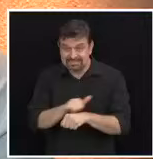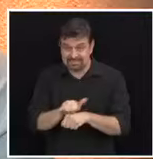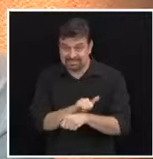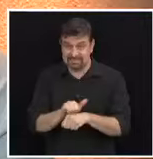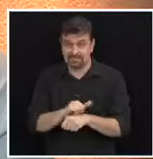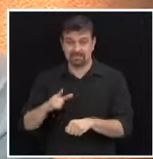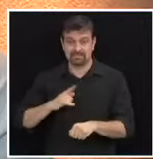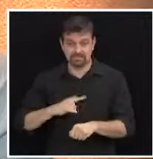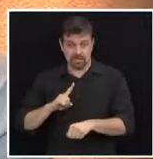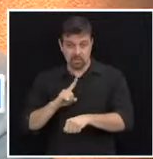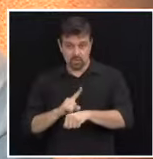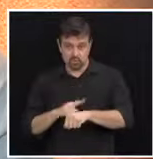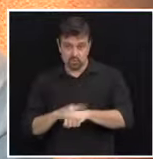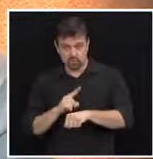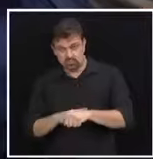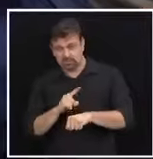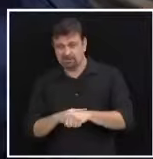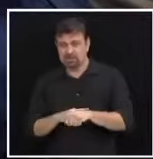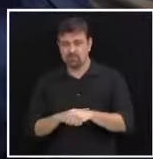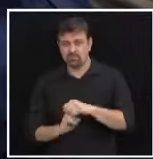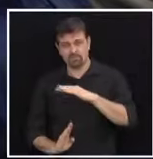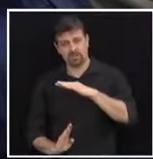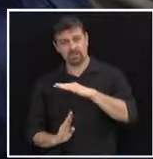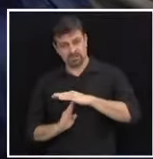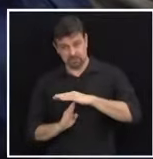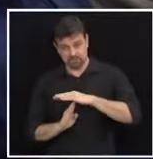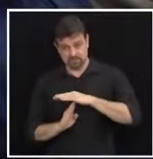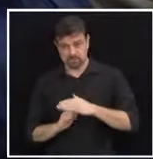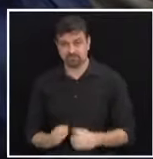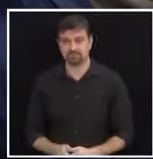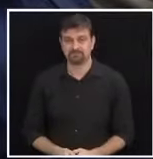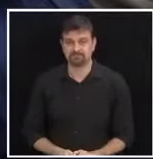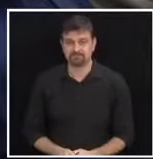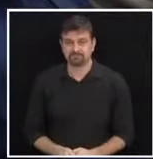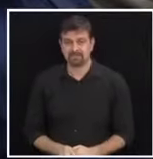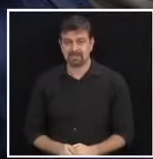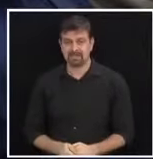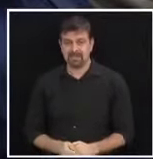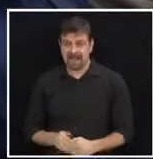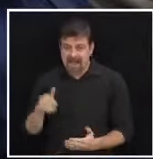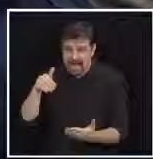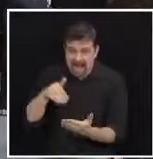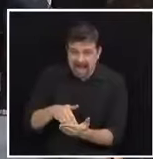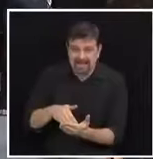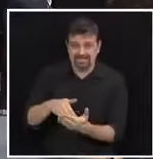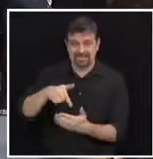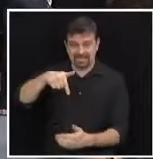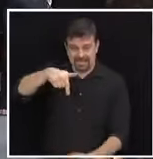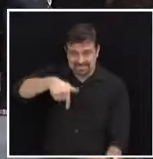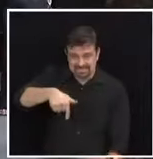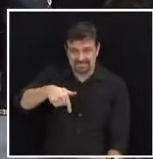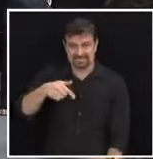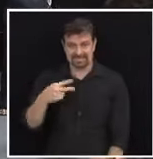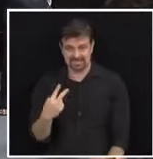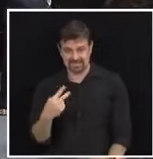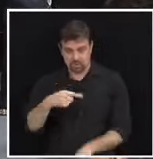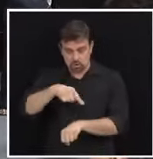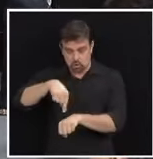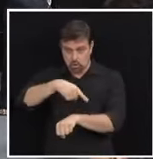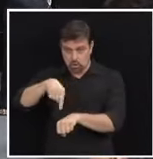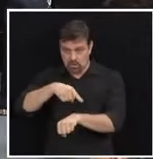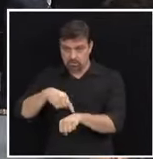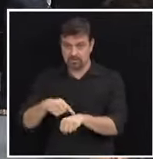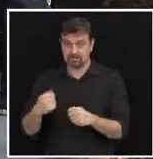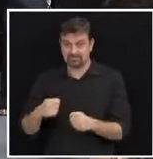ela tem um tempo para acontecer, no máximo 72 horas. Quanto antes você começa,